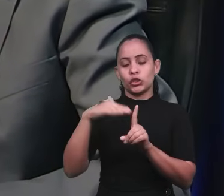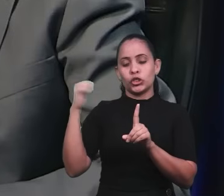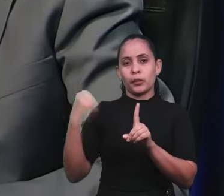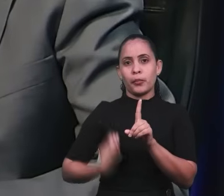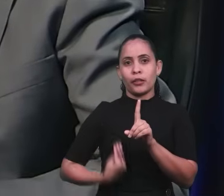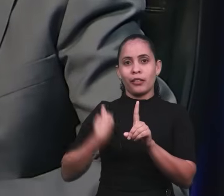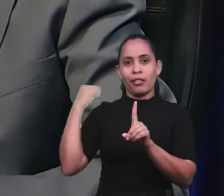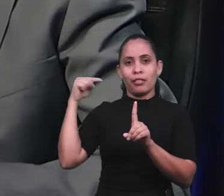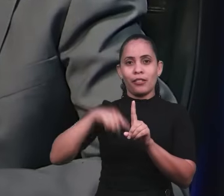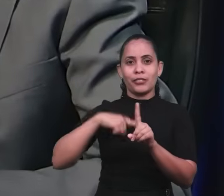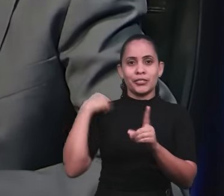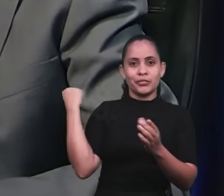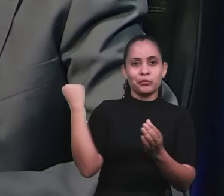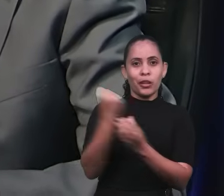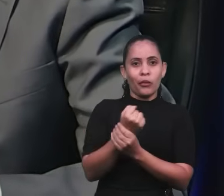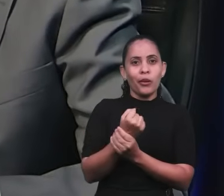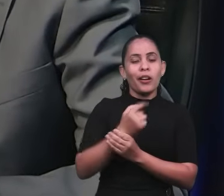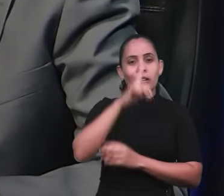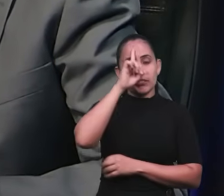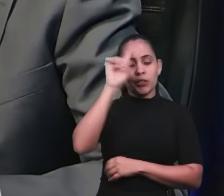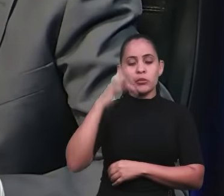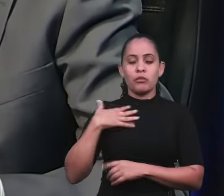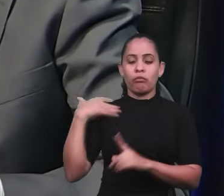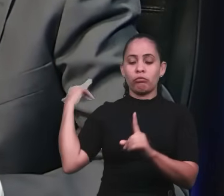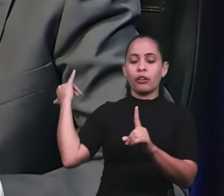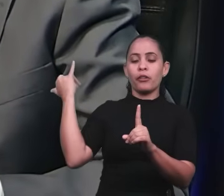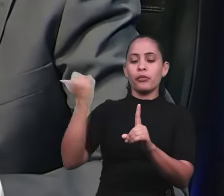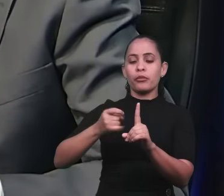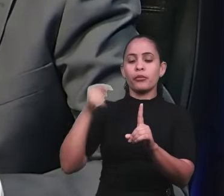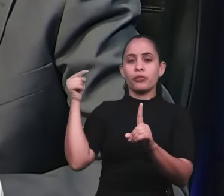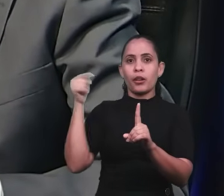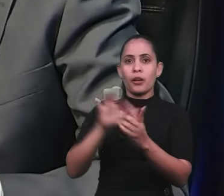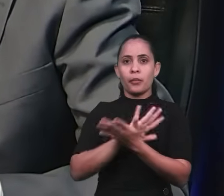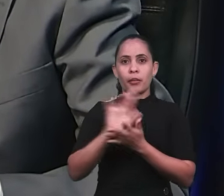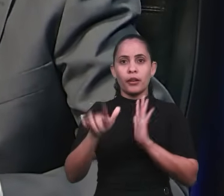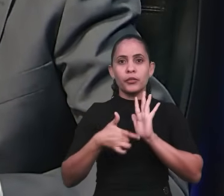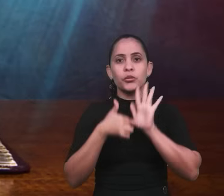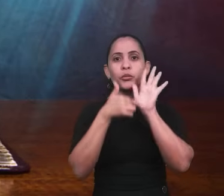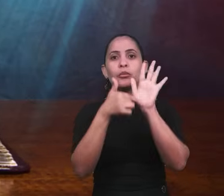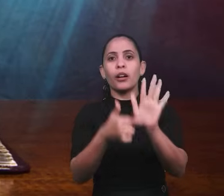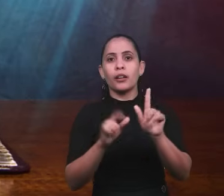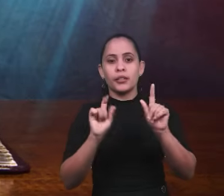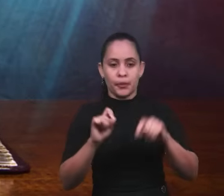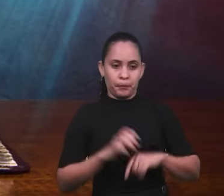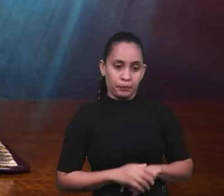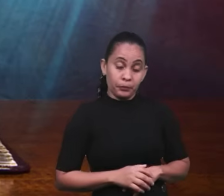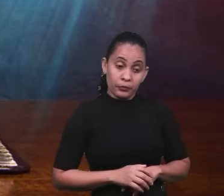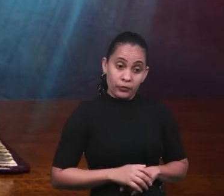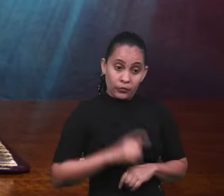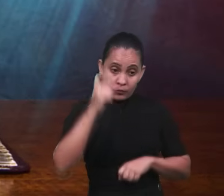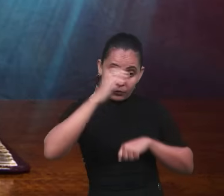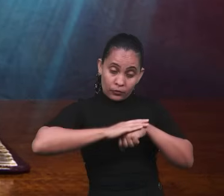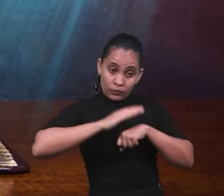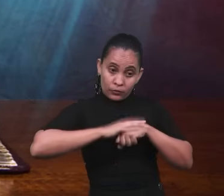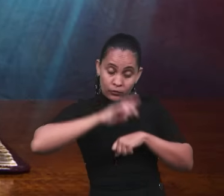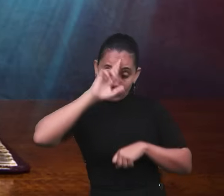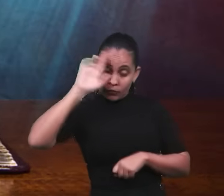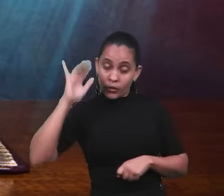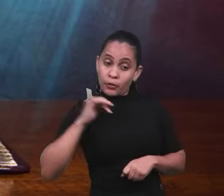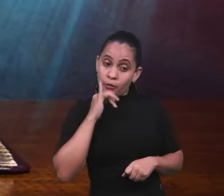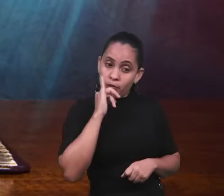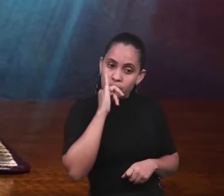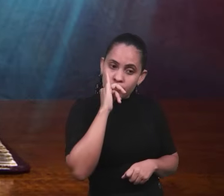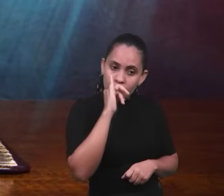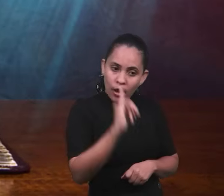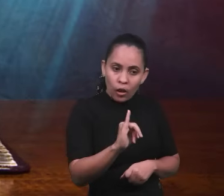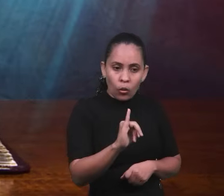de Abrão, Deus fala com ele, está na palavra falando. Ora, o Senhor disse a Abrão,